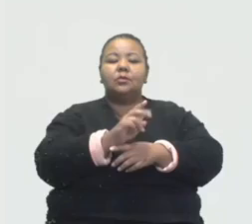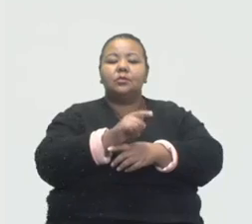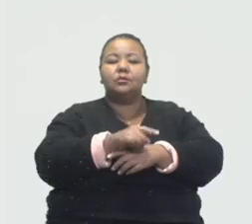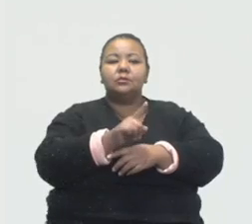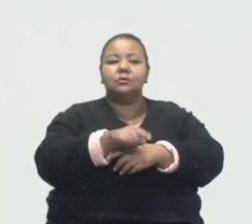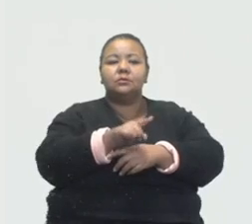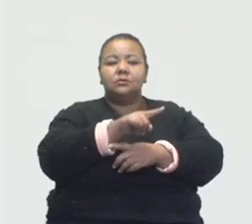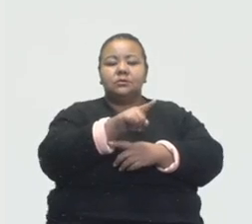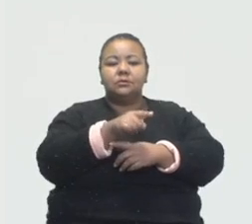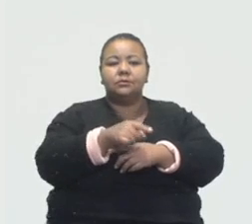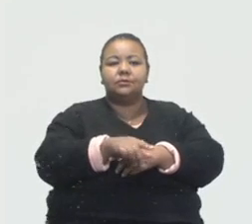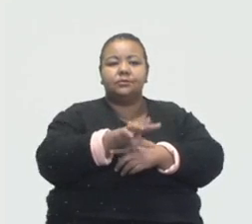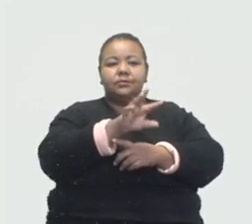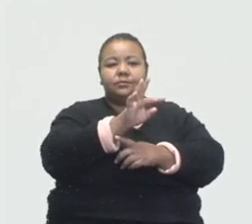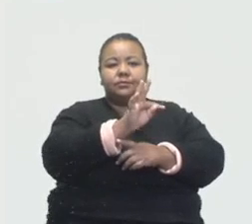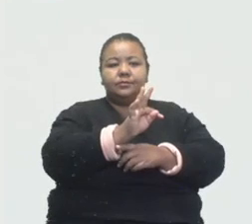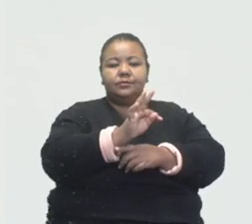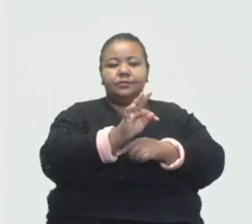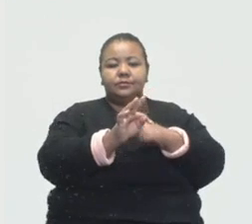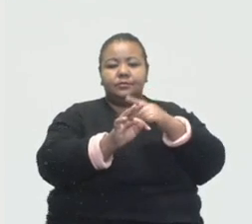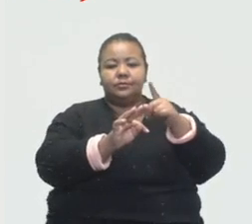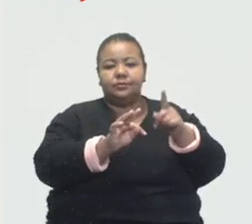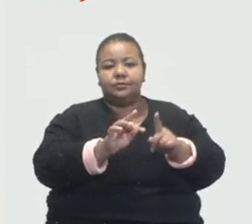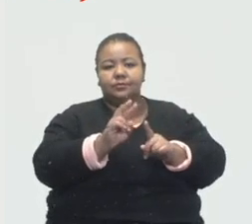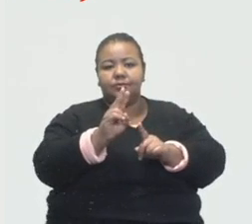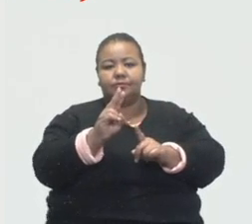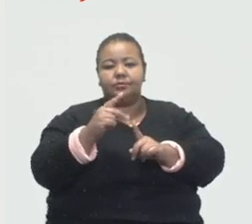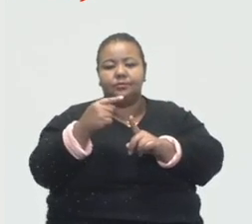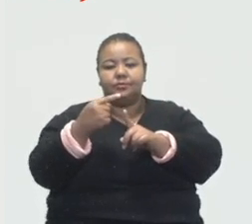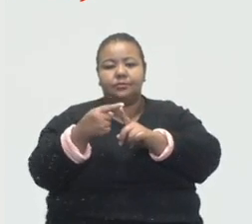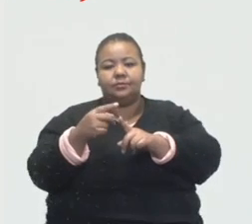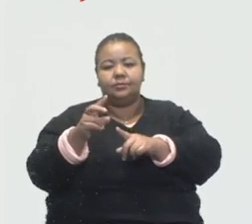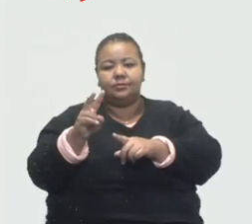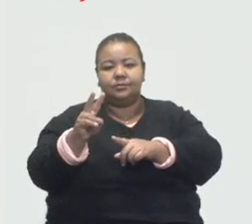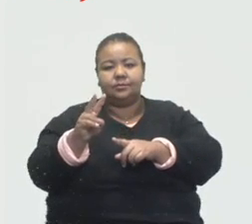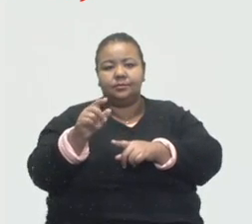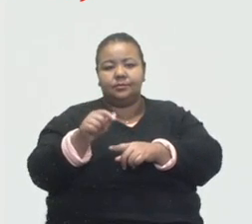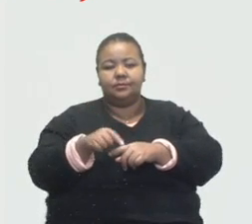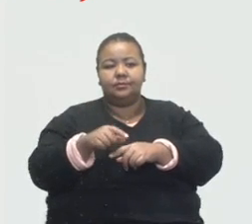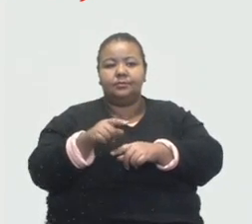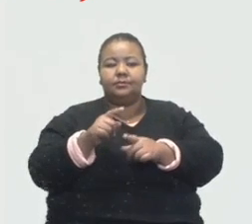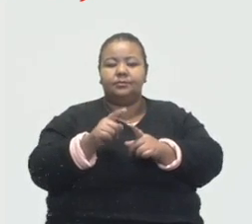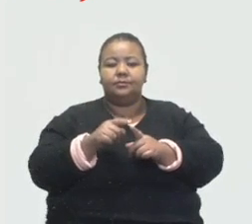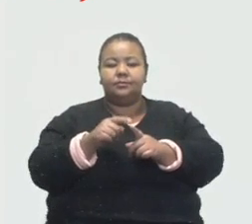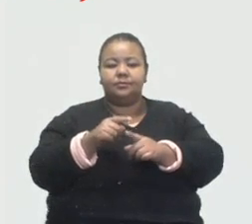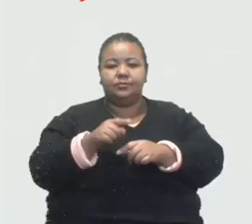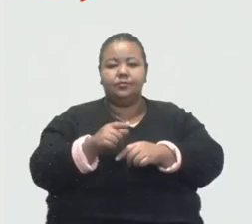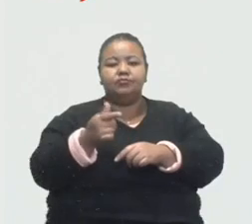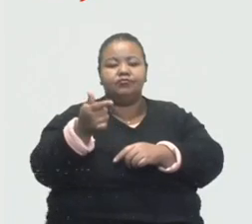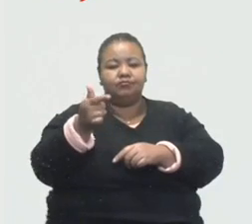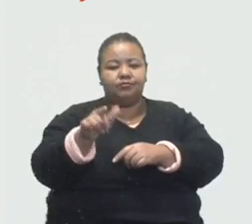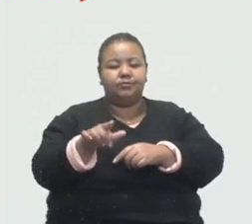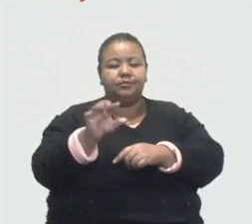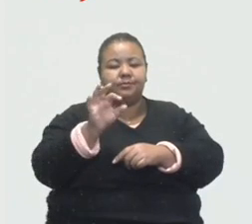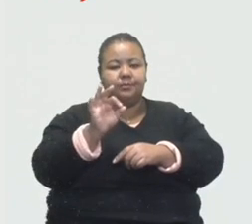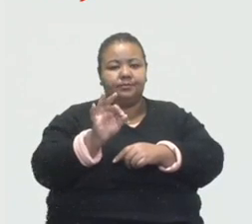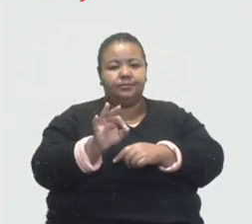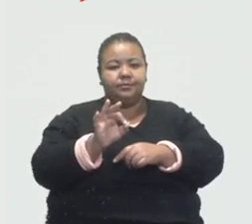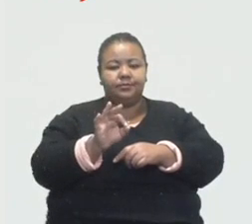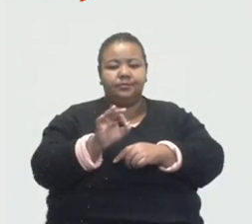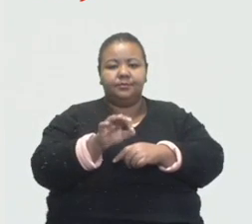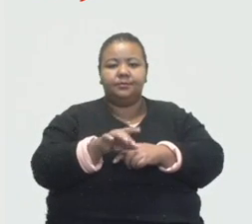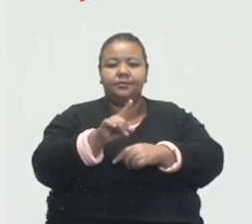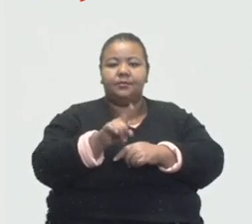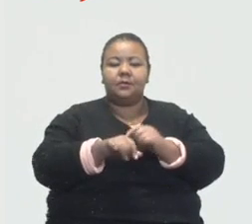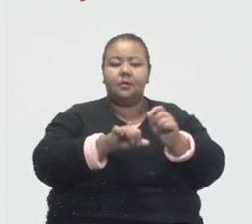é igual à transformação de U mais V. Veja que satisfez a primeira condição para